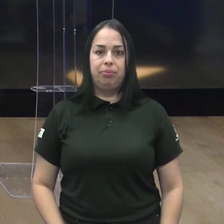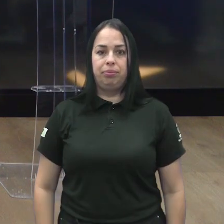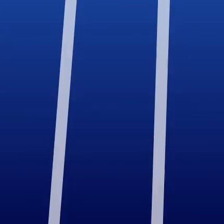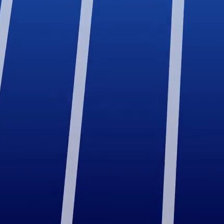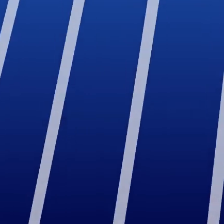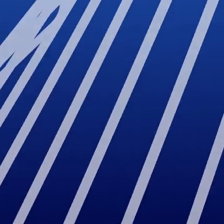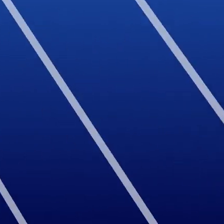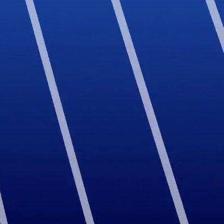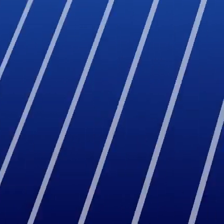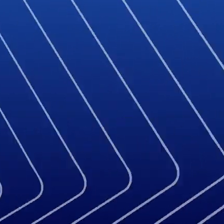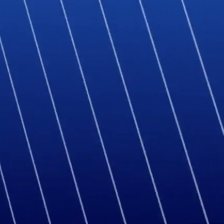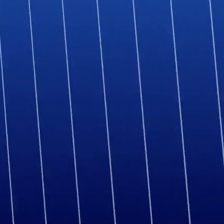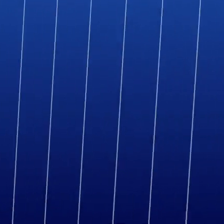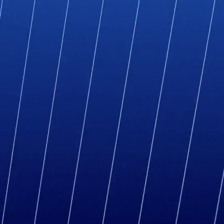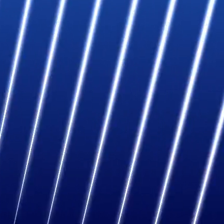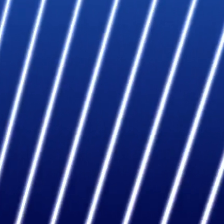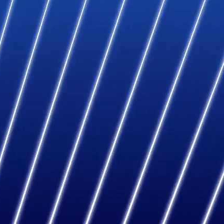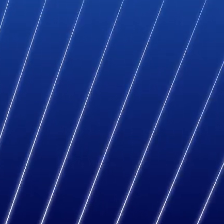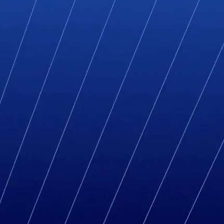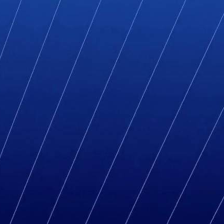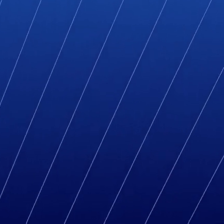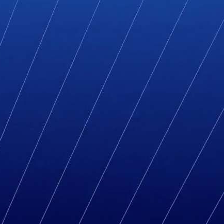benefício.